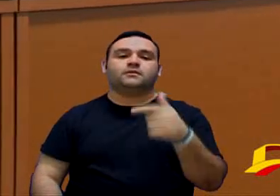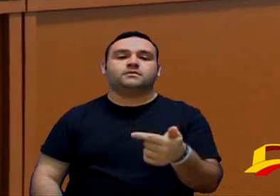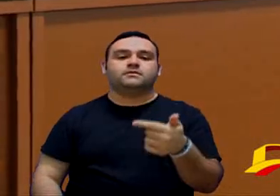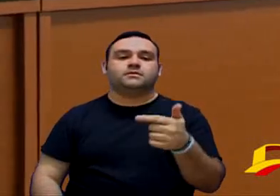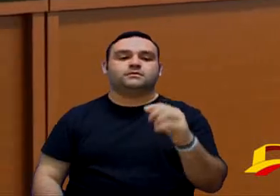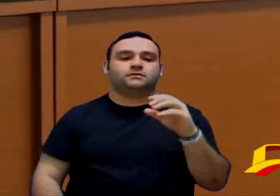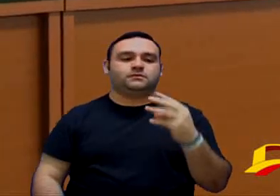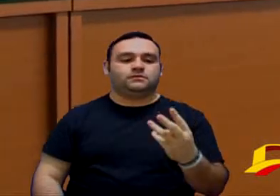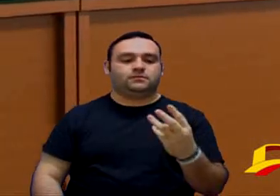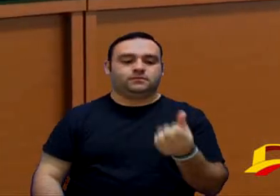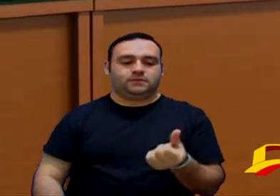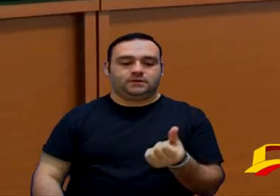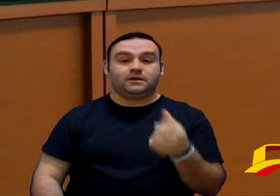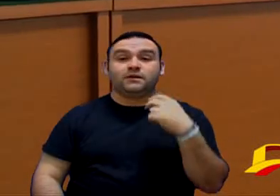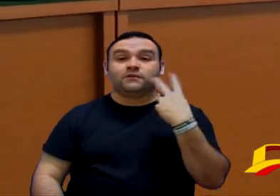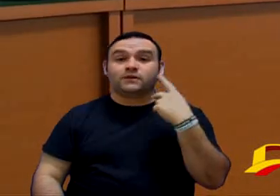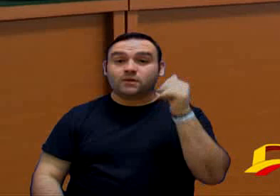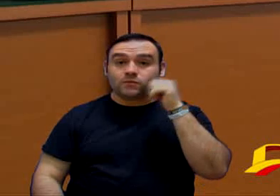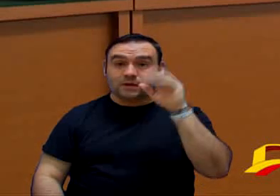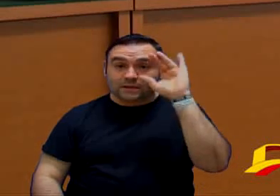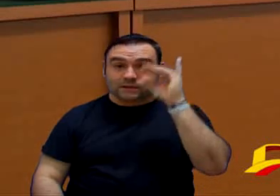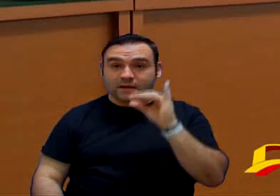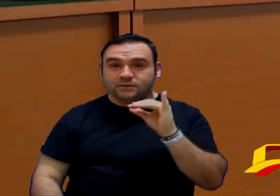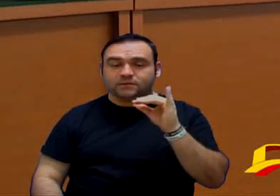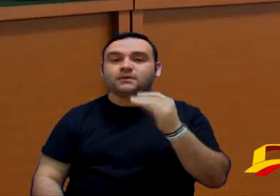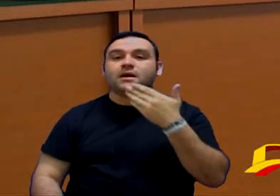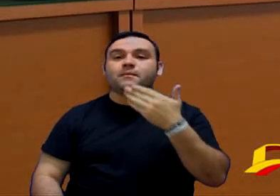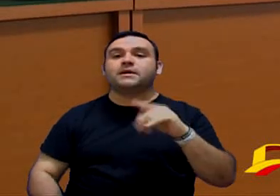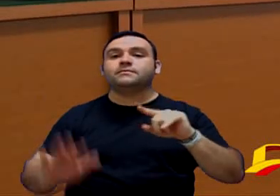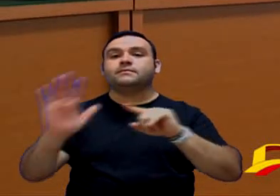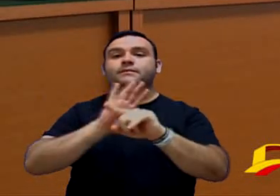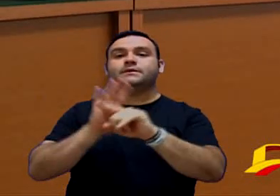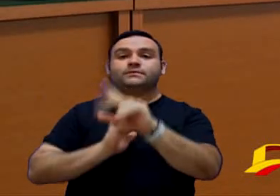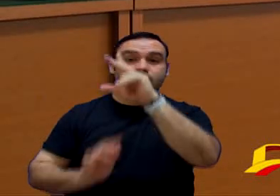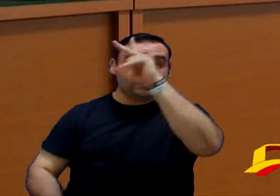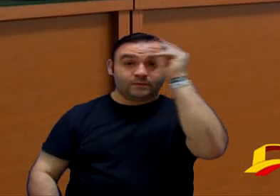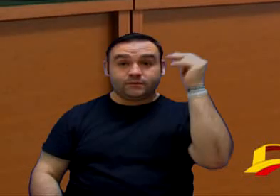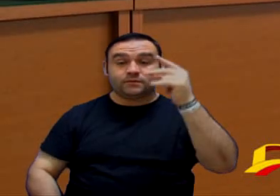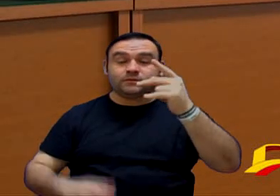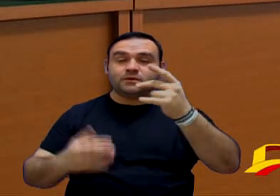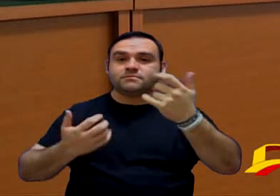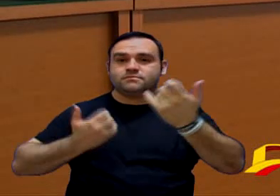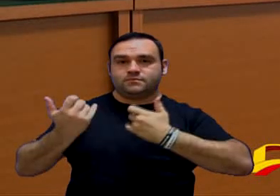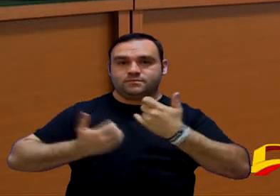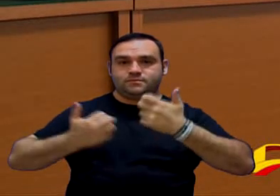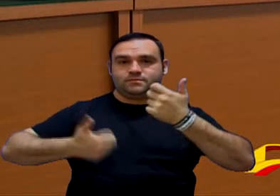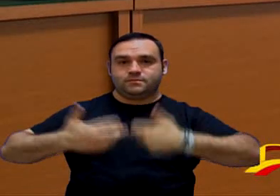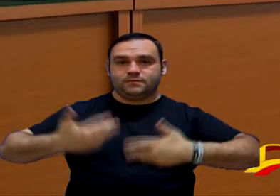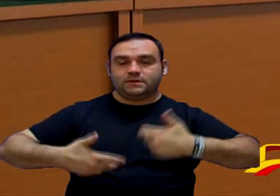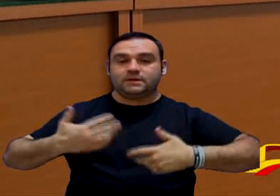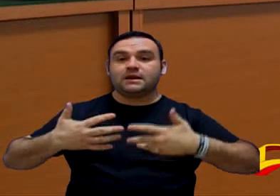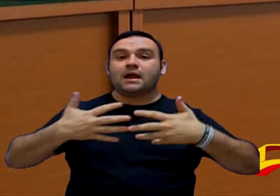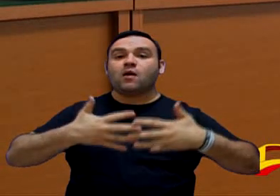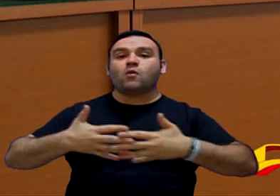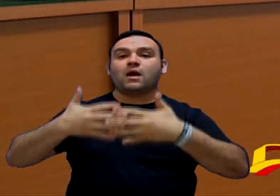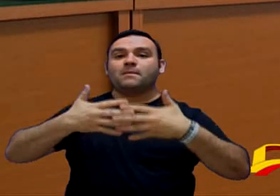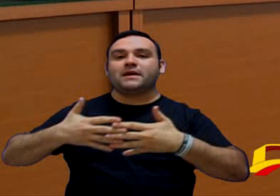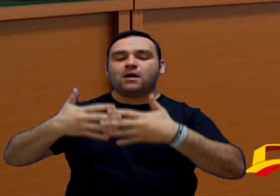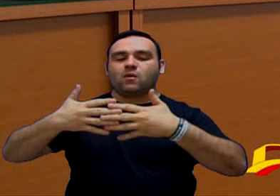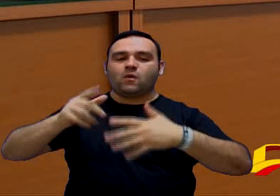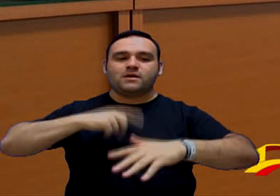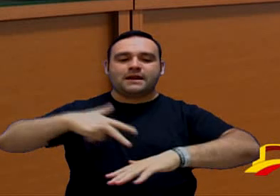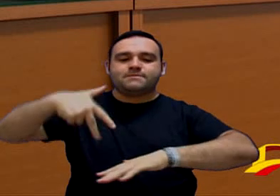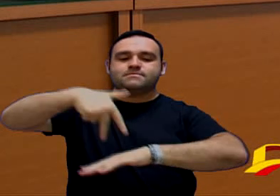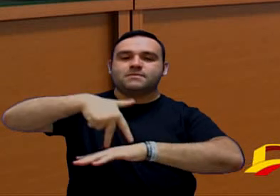0736 da vereadora Iaras solicitando do executivo informações sobre caminhão palco